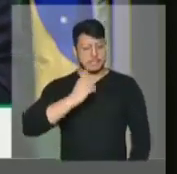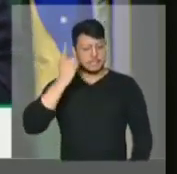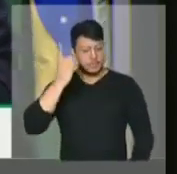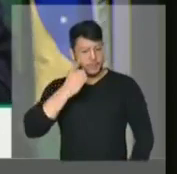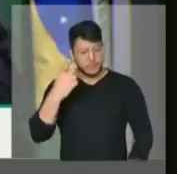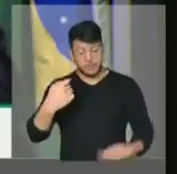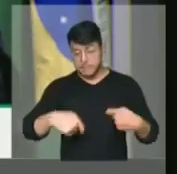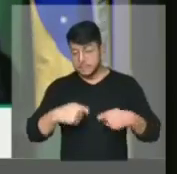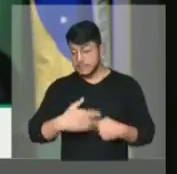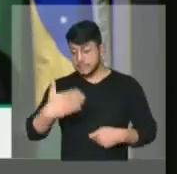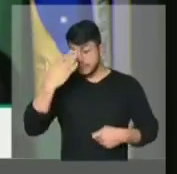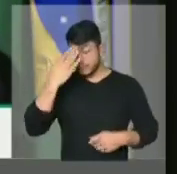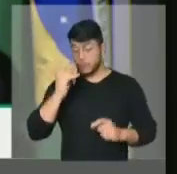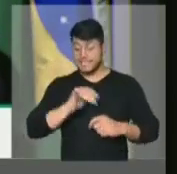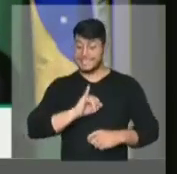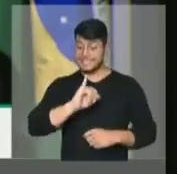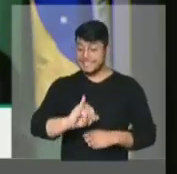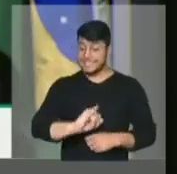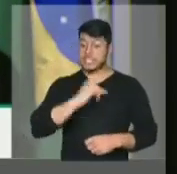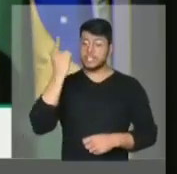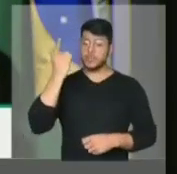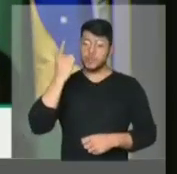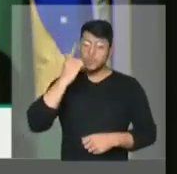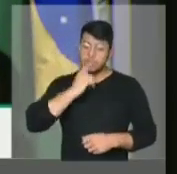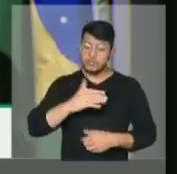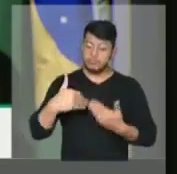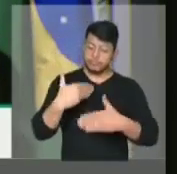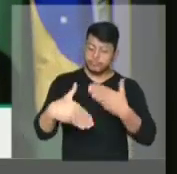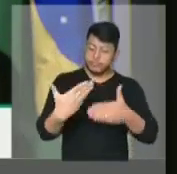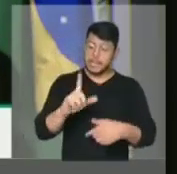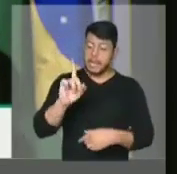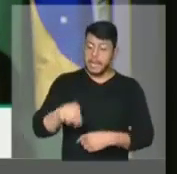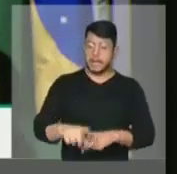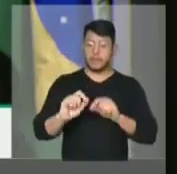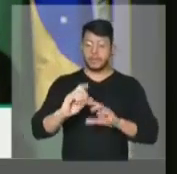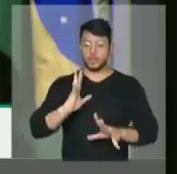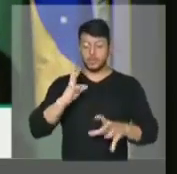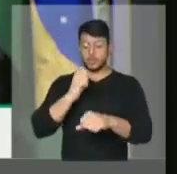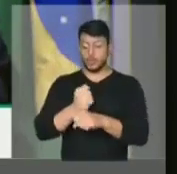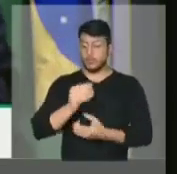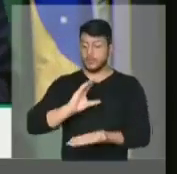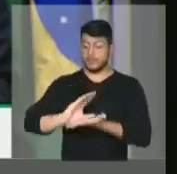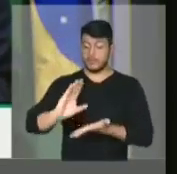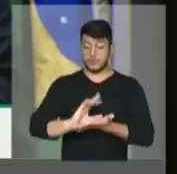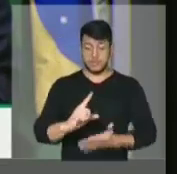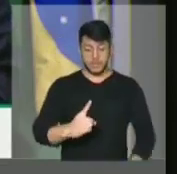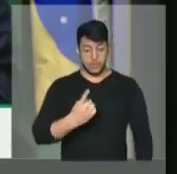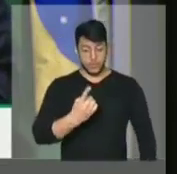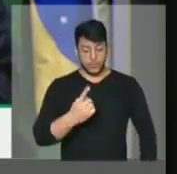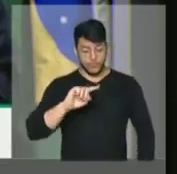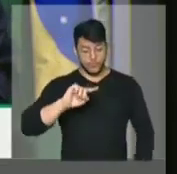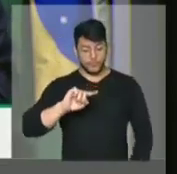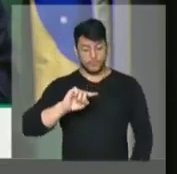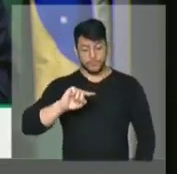somadas representariam investimentos em Pernambuco na faixa de R$1 bilhão.